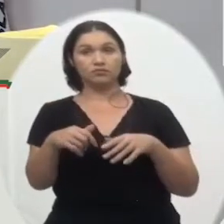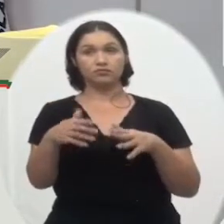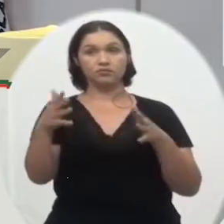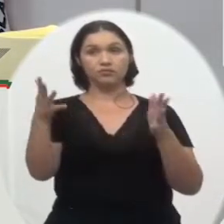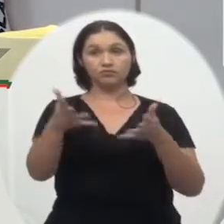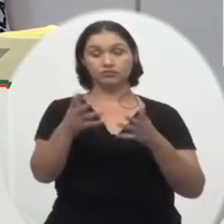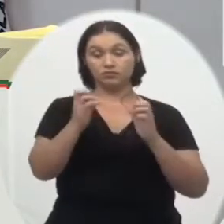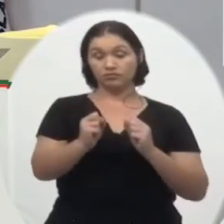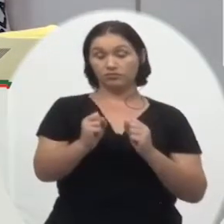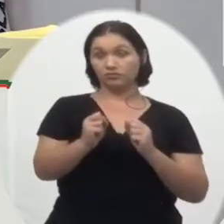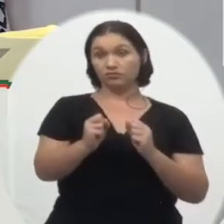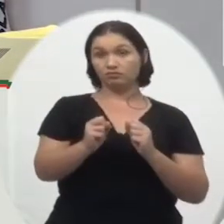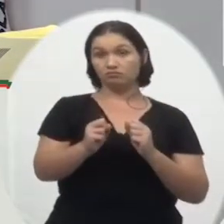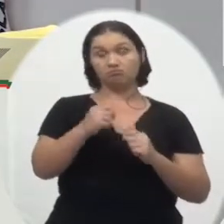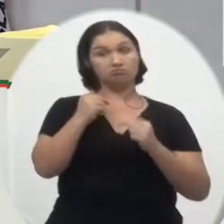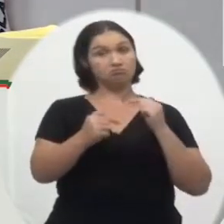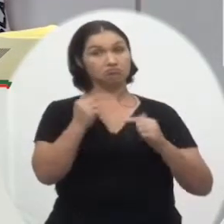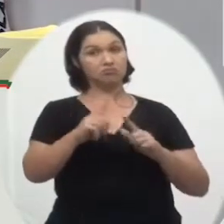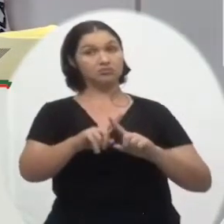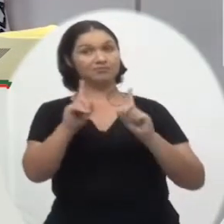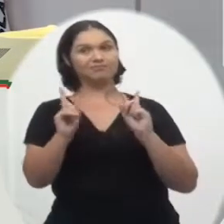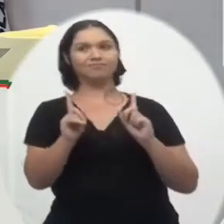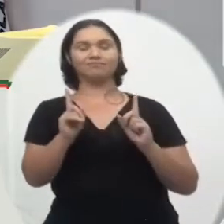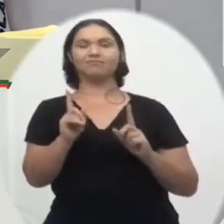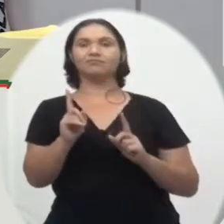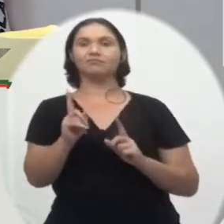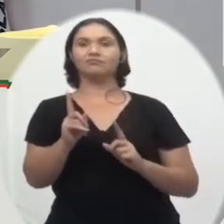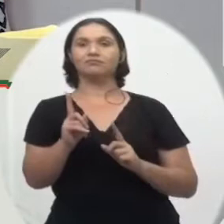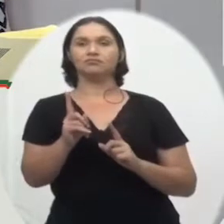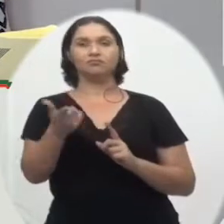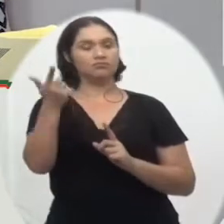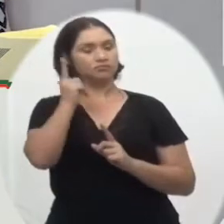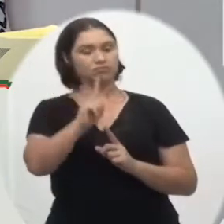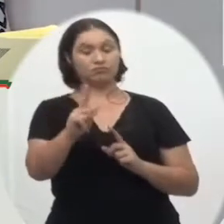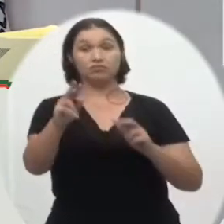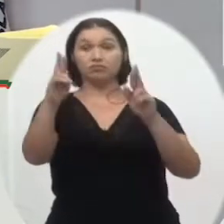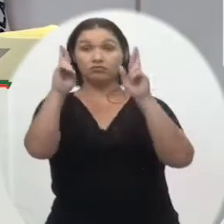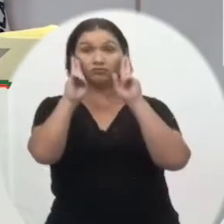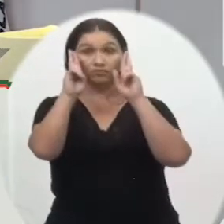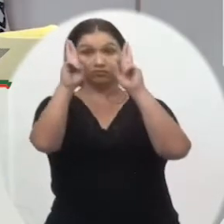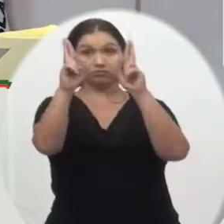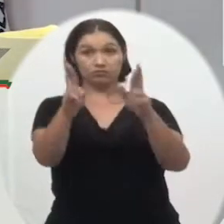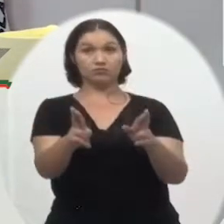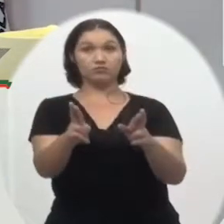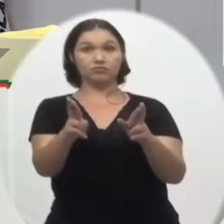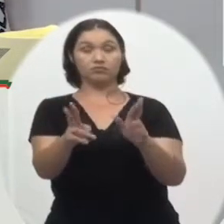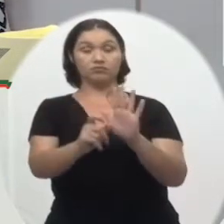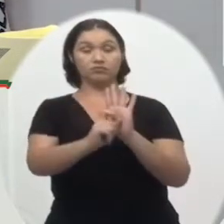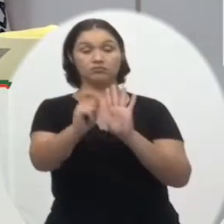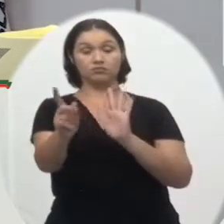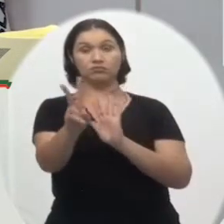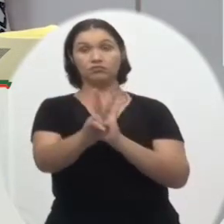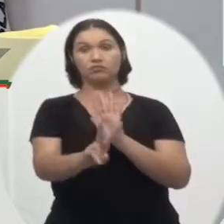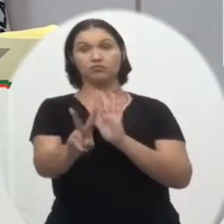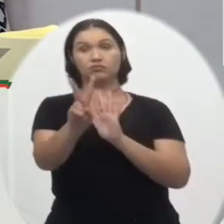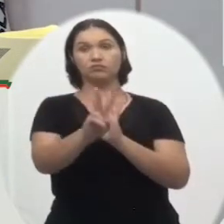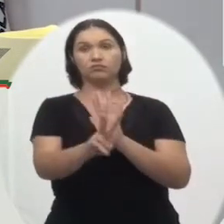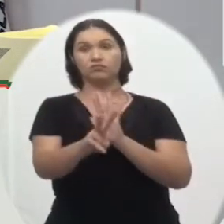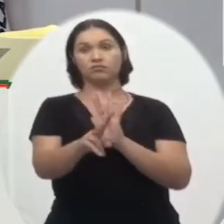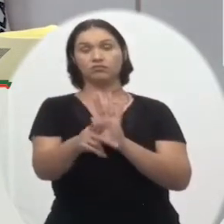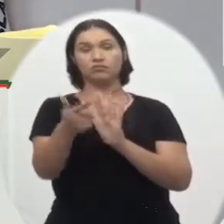acalorada, mais oportuna, mas não foi. Respeito à decisão dos vereadores. Volto a